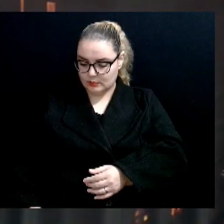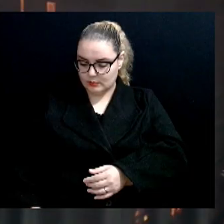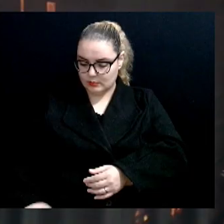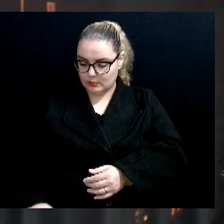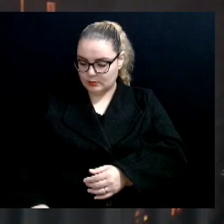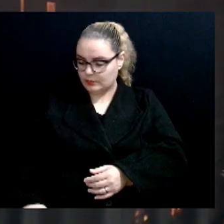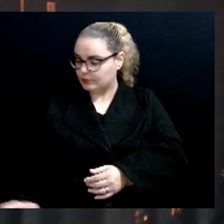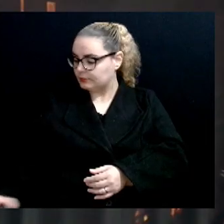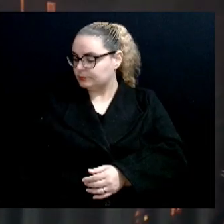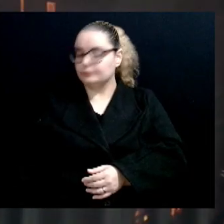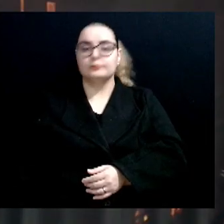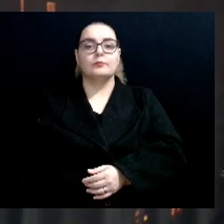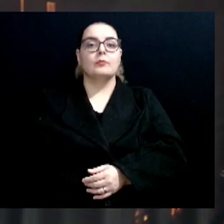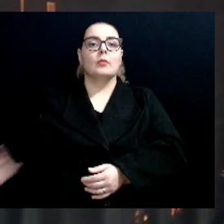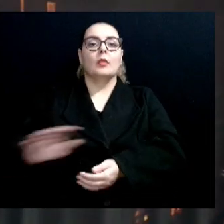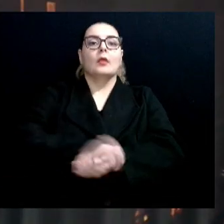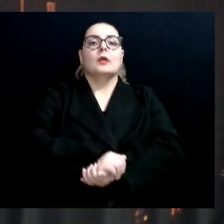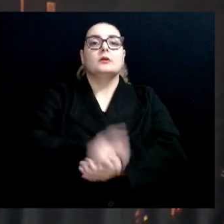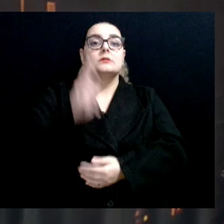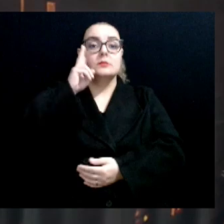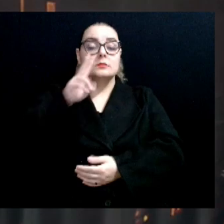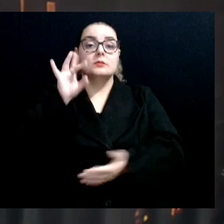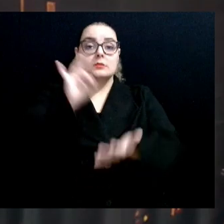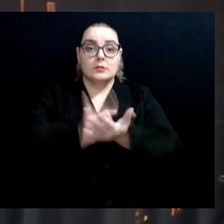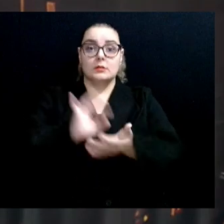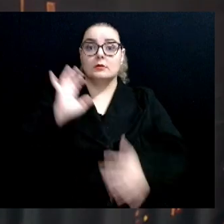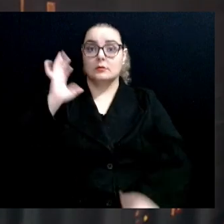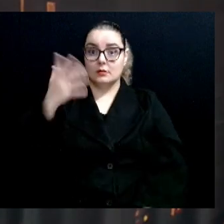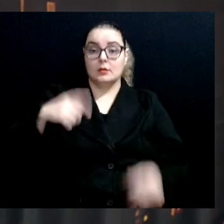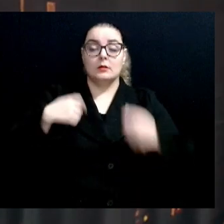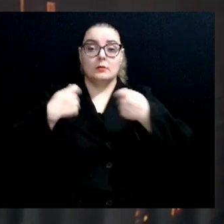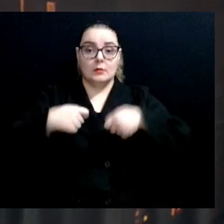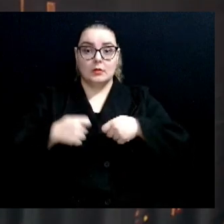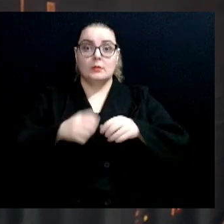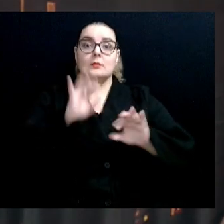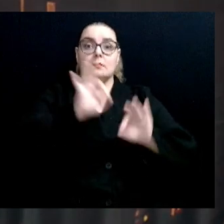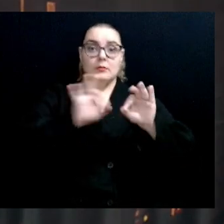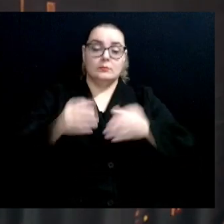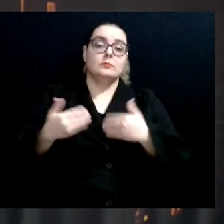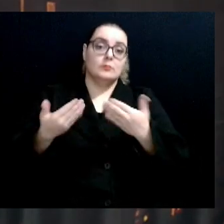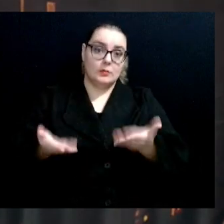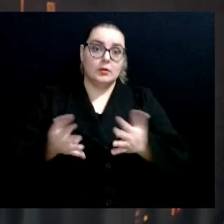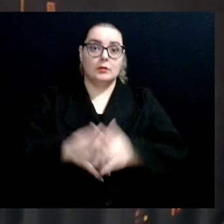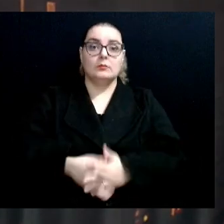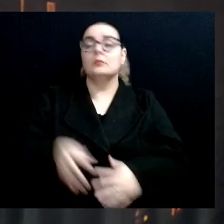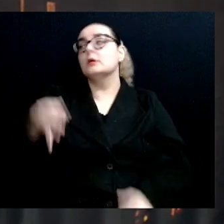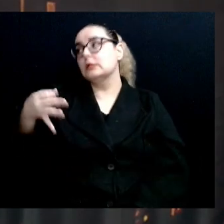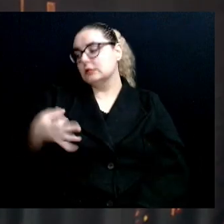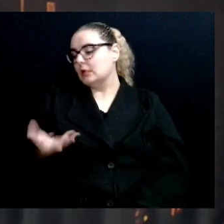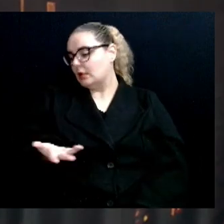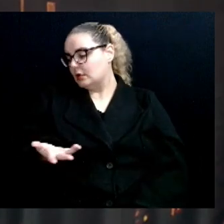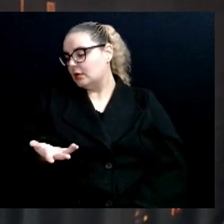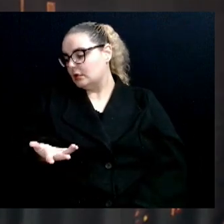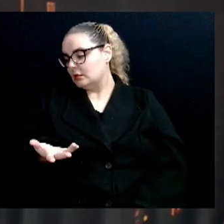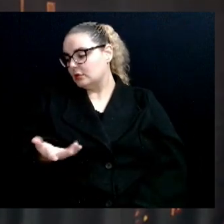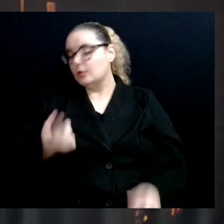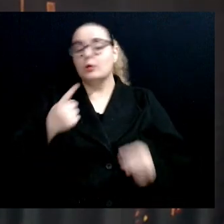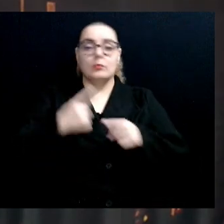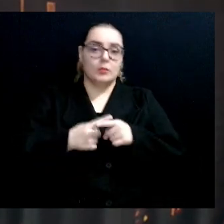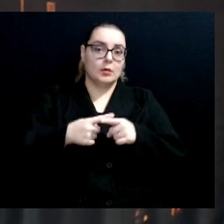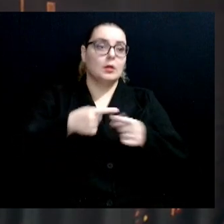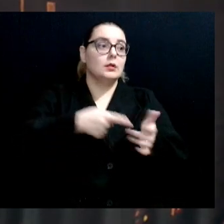realidade acontecendo e nós precisamos ir nos preparando para ela. Exato. Né? Porque a denúncia é